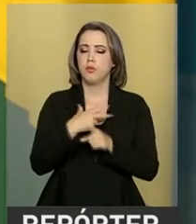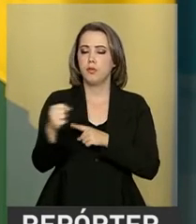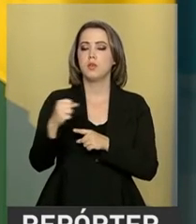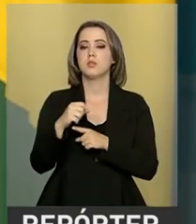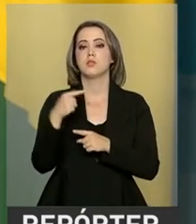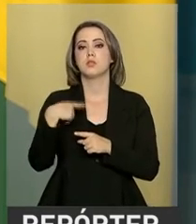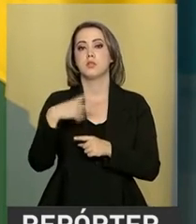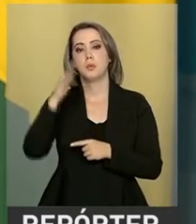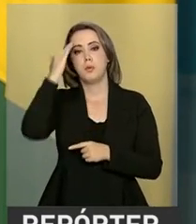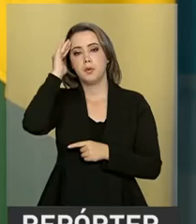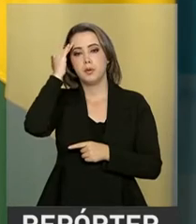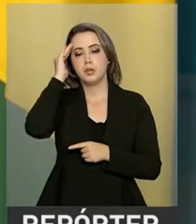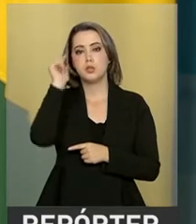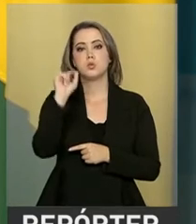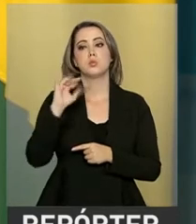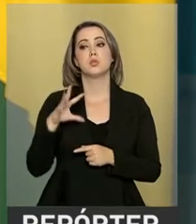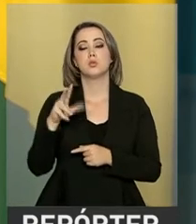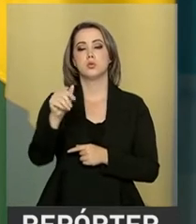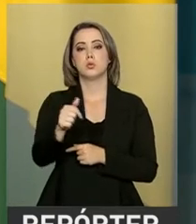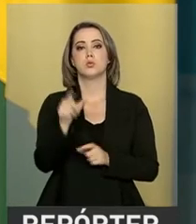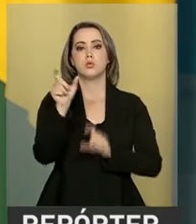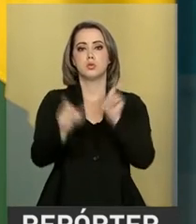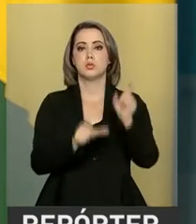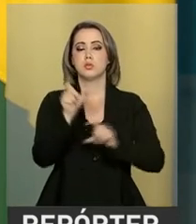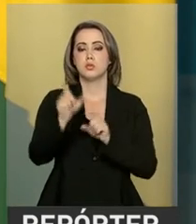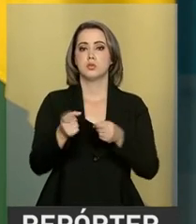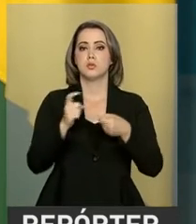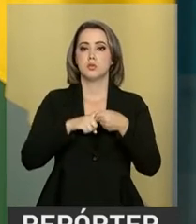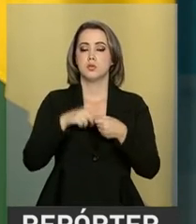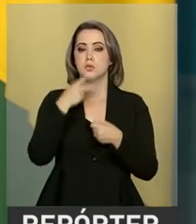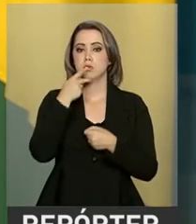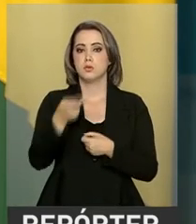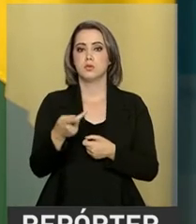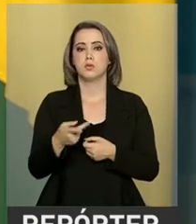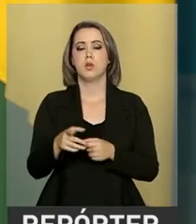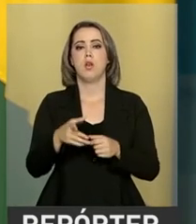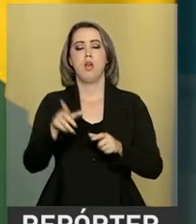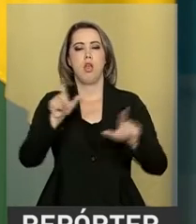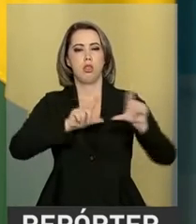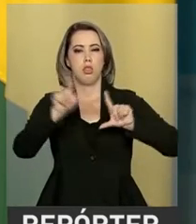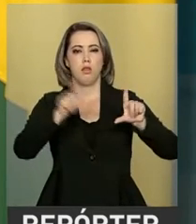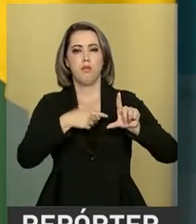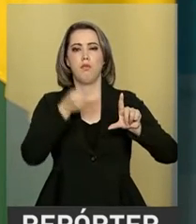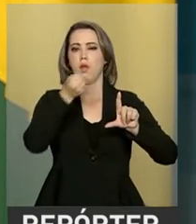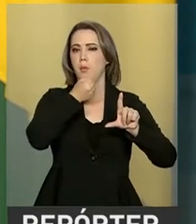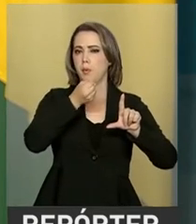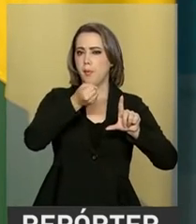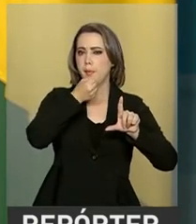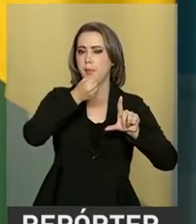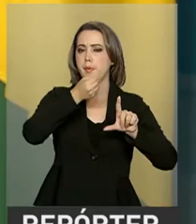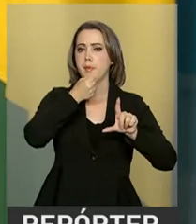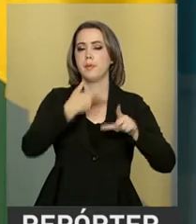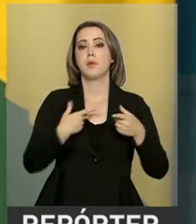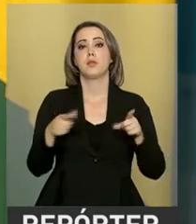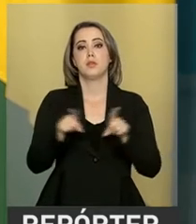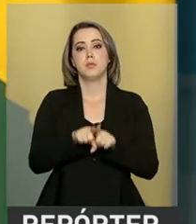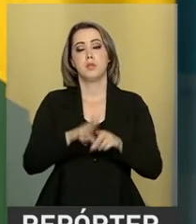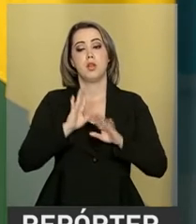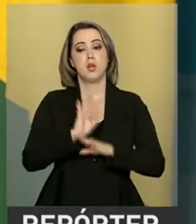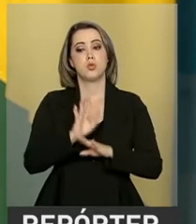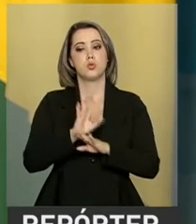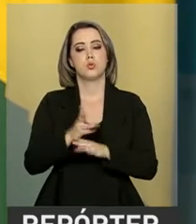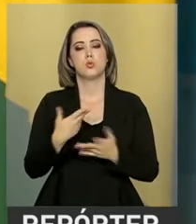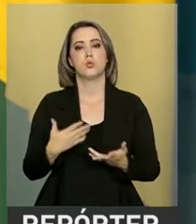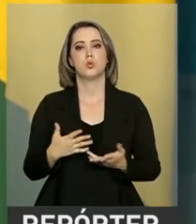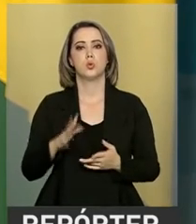pela compreensão de todos aqueles e volto a dizer à imprensa colaborou quando fala nacionalidade eu digo o brasil